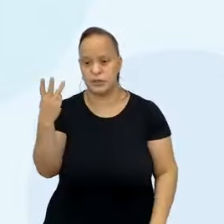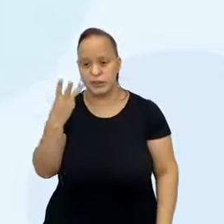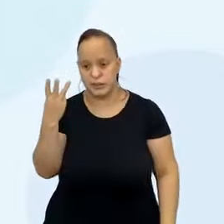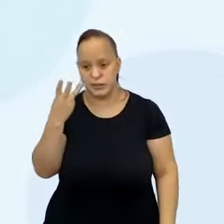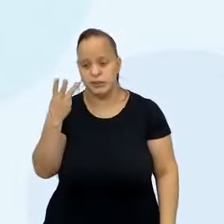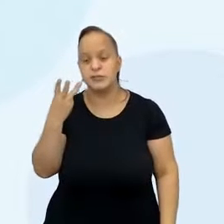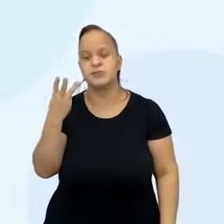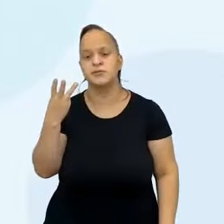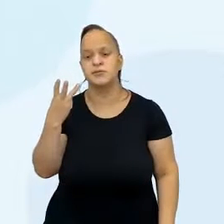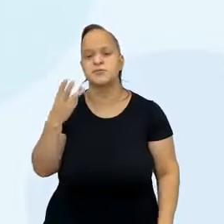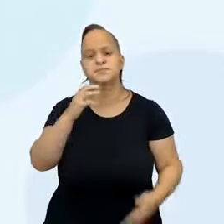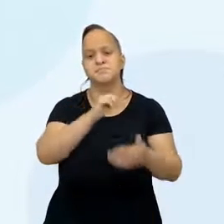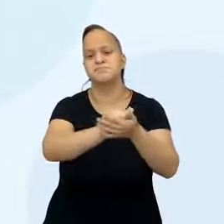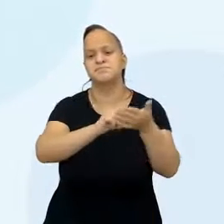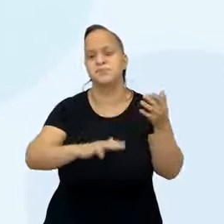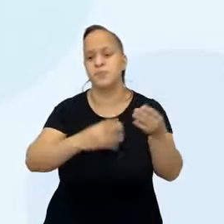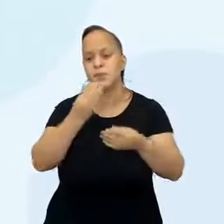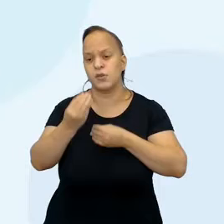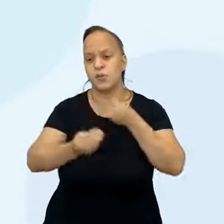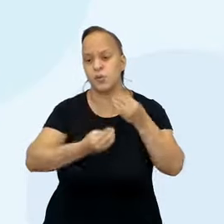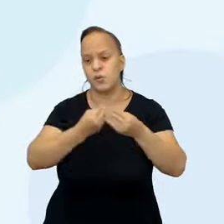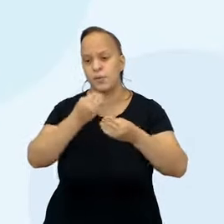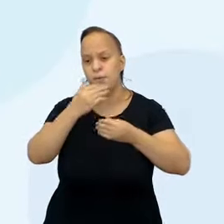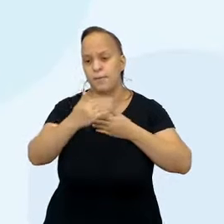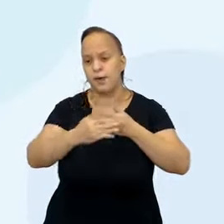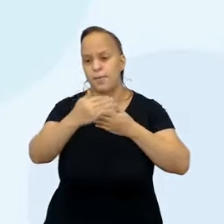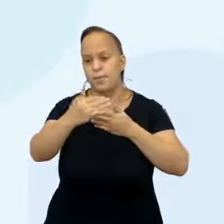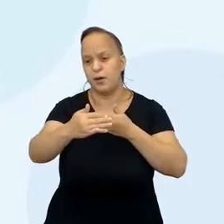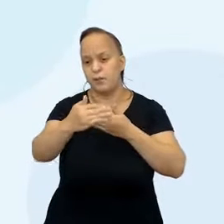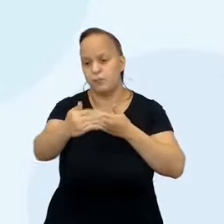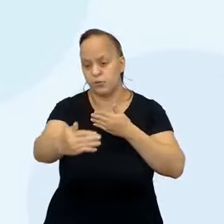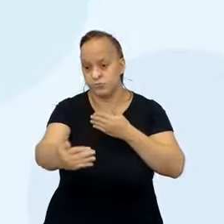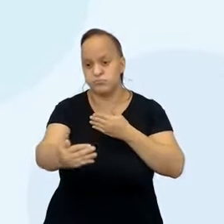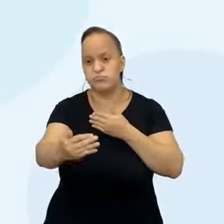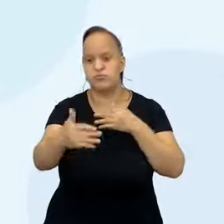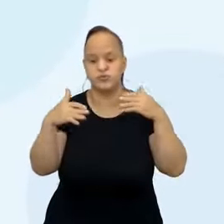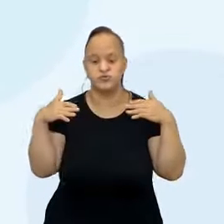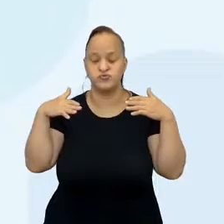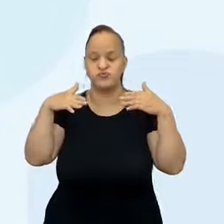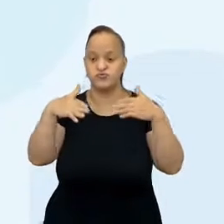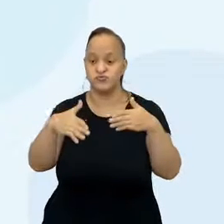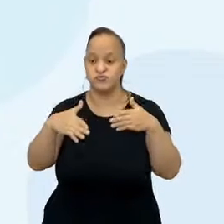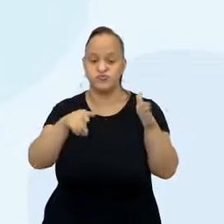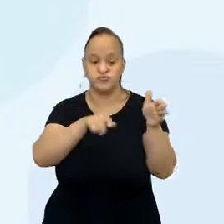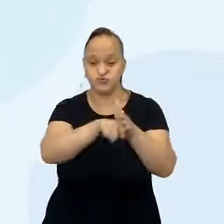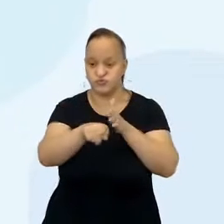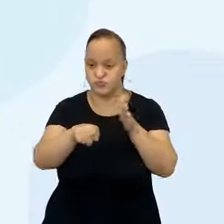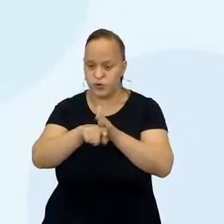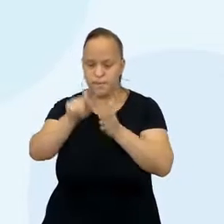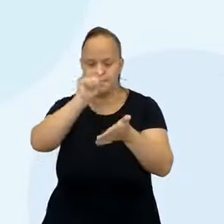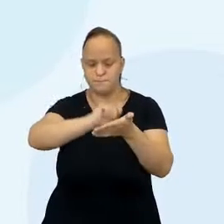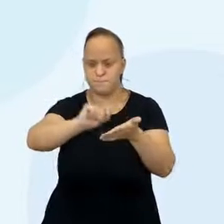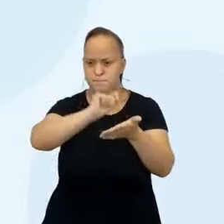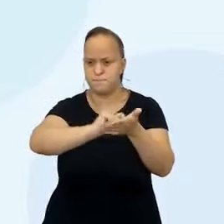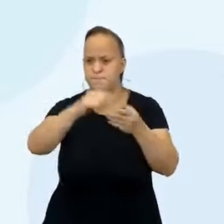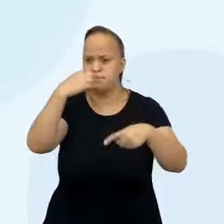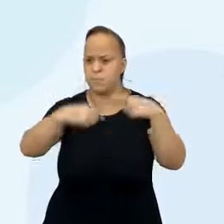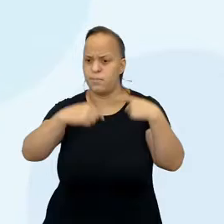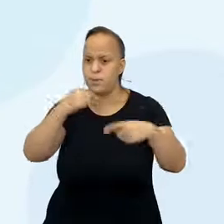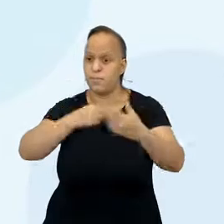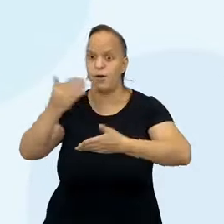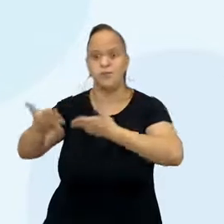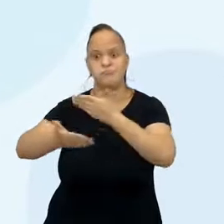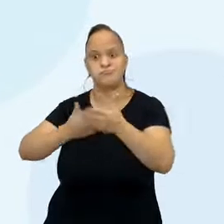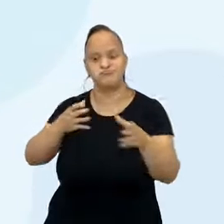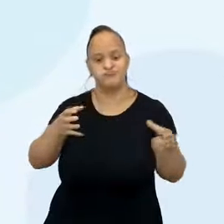que a avaliação deve ser processual e privilegiar as pesquisas, os registros, né, os debates, a interação